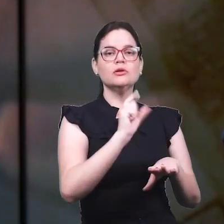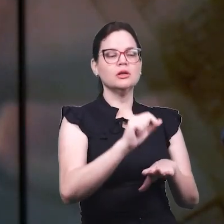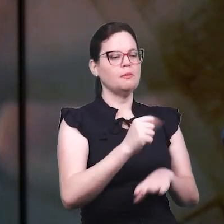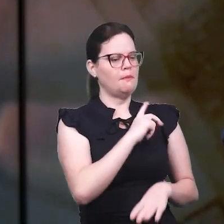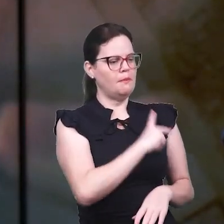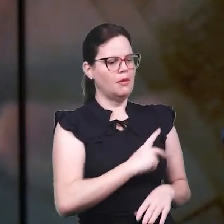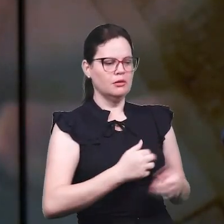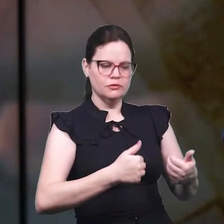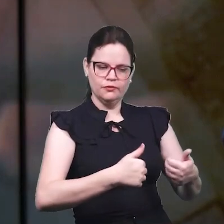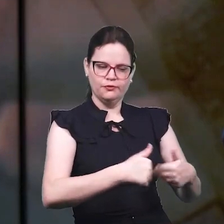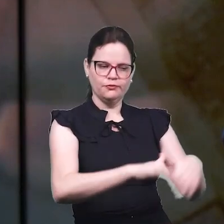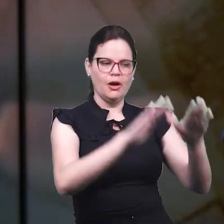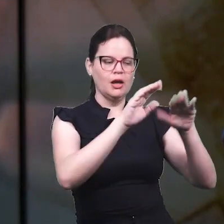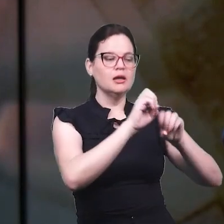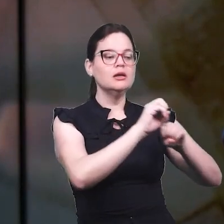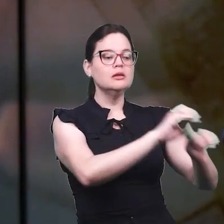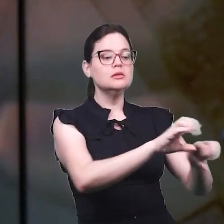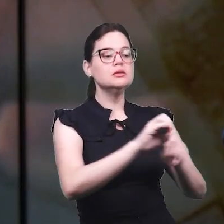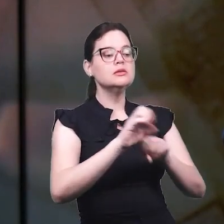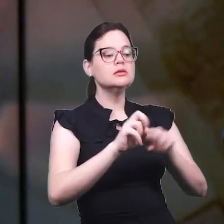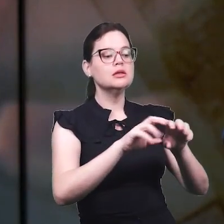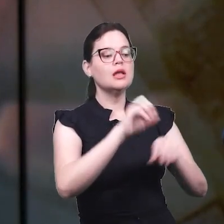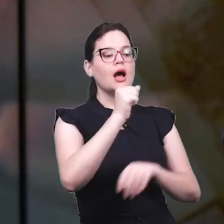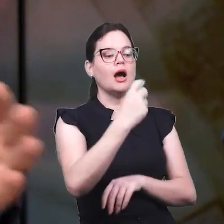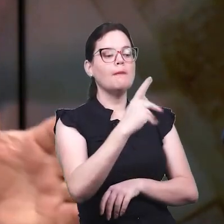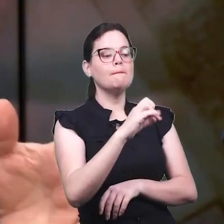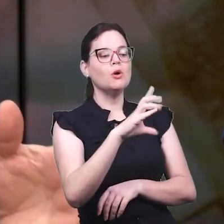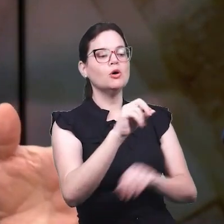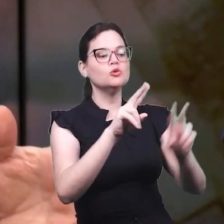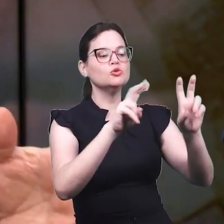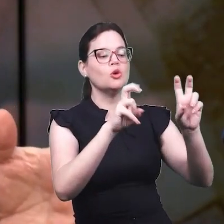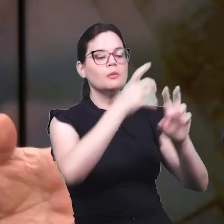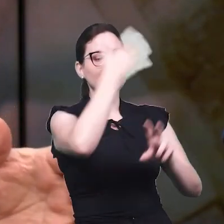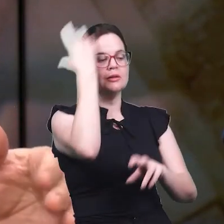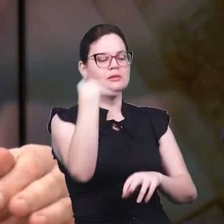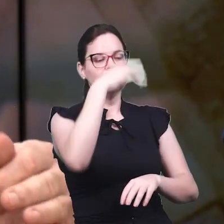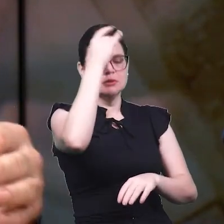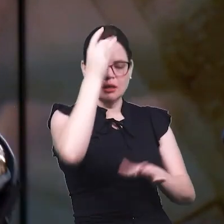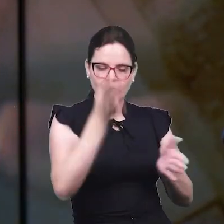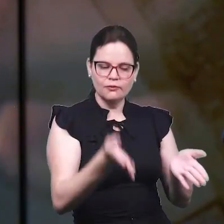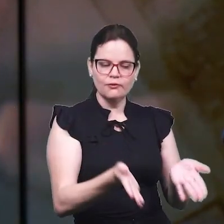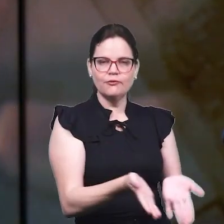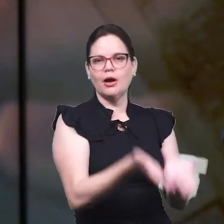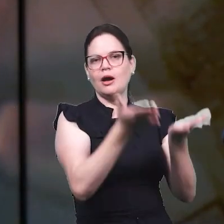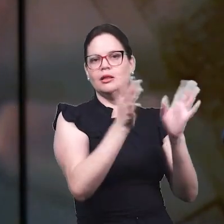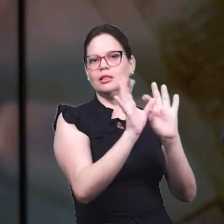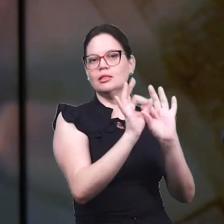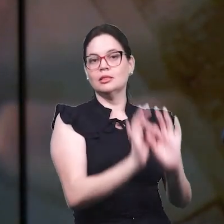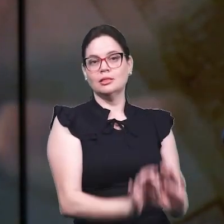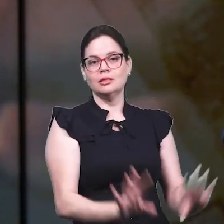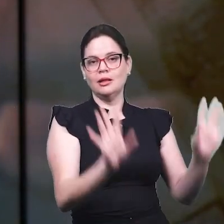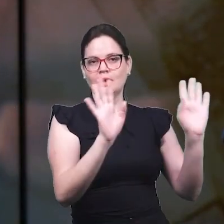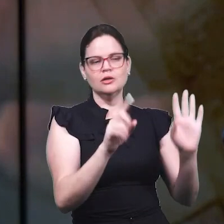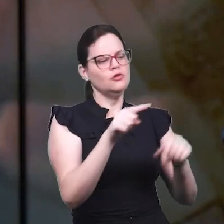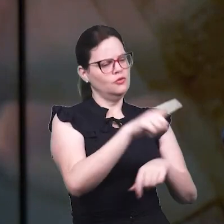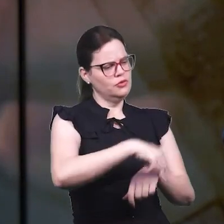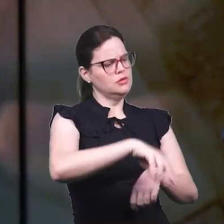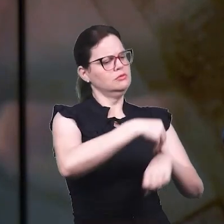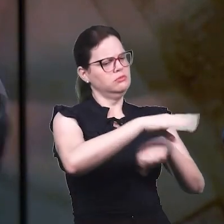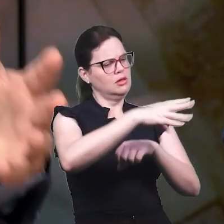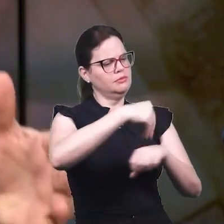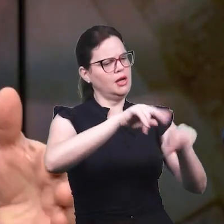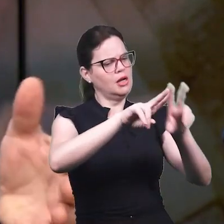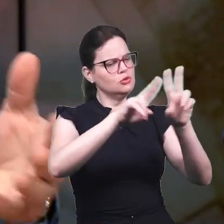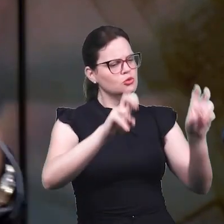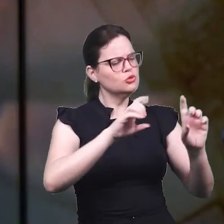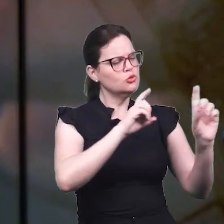doutrinar, ensinar Apolo sobre o Espírito Santo e falar sobre